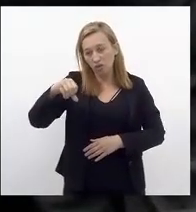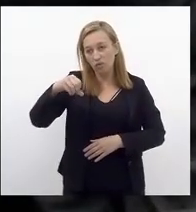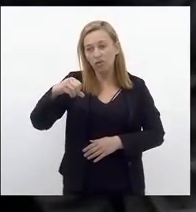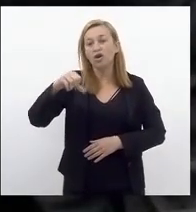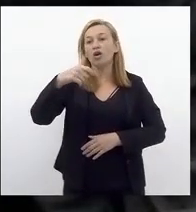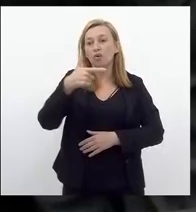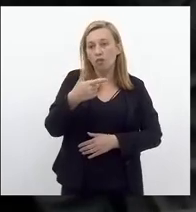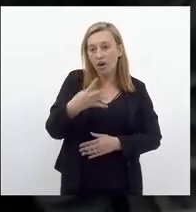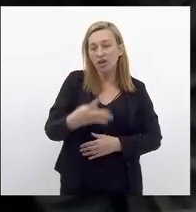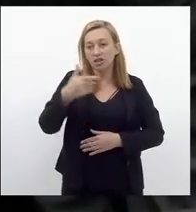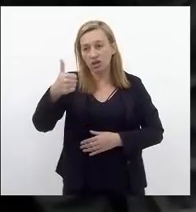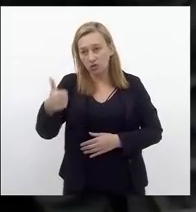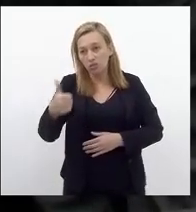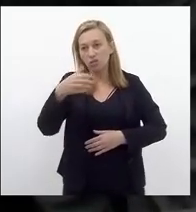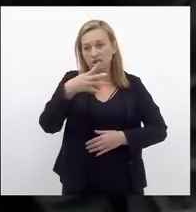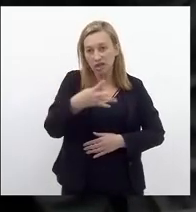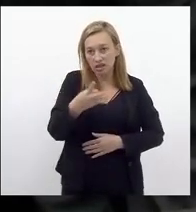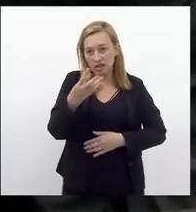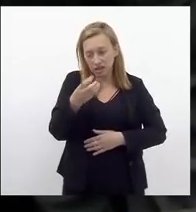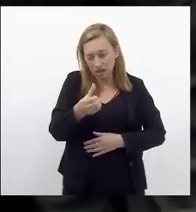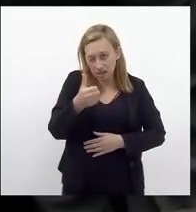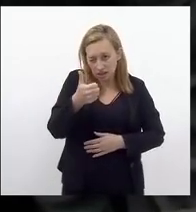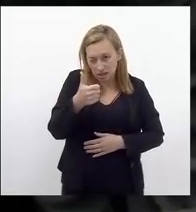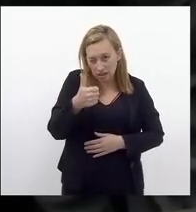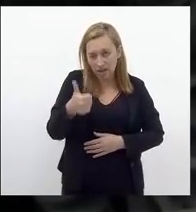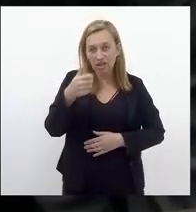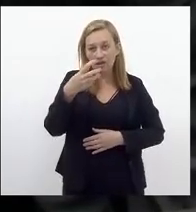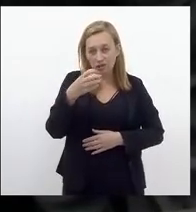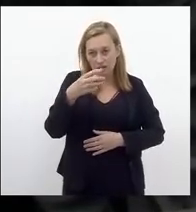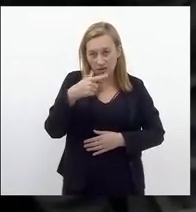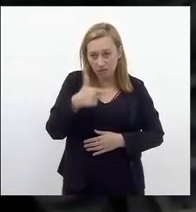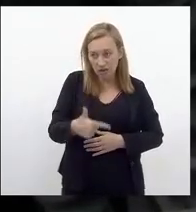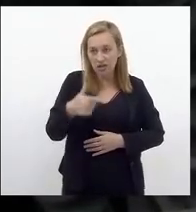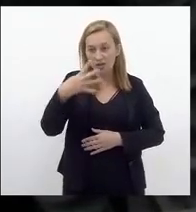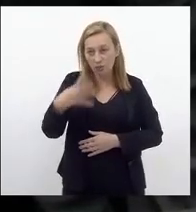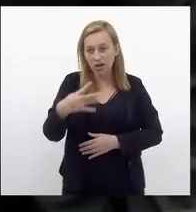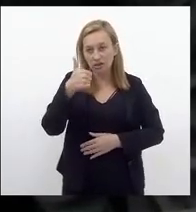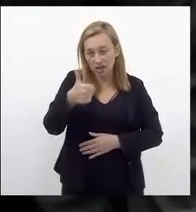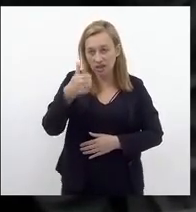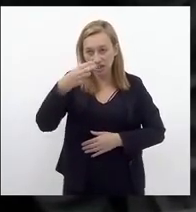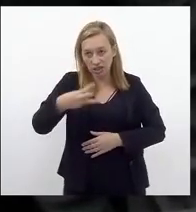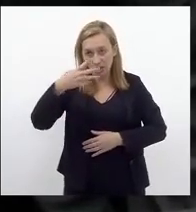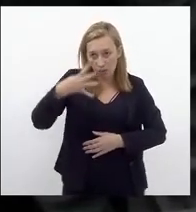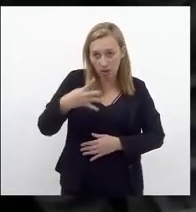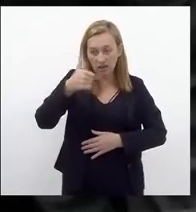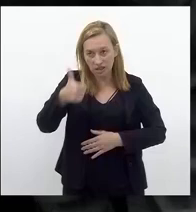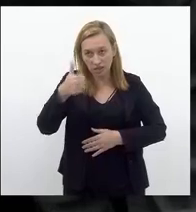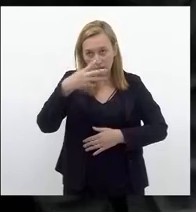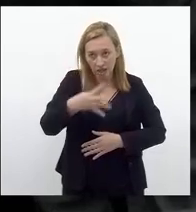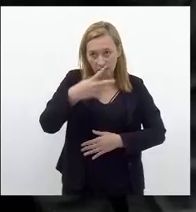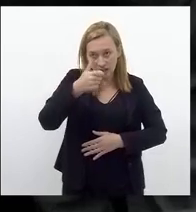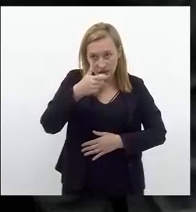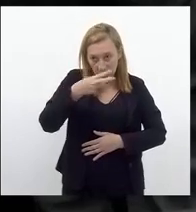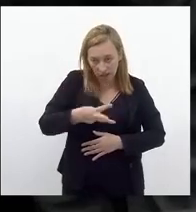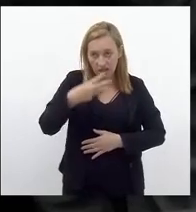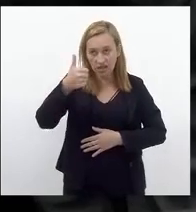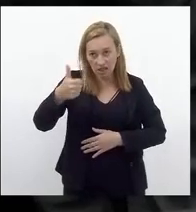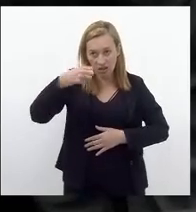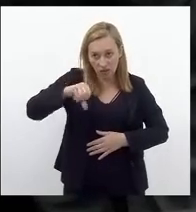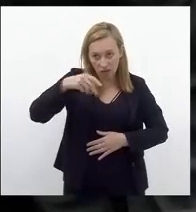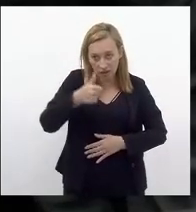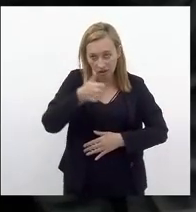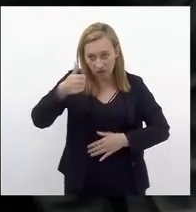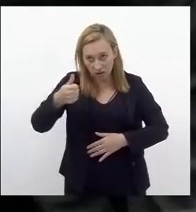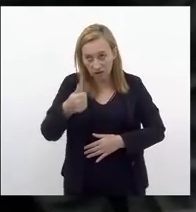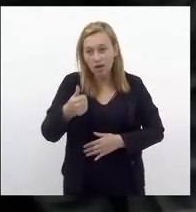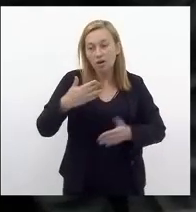41160 e 384 124 e 134 143 190/191